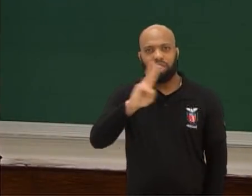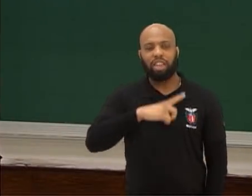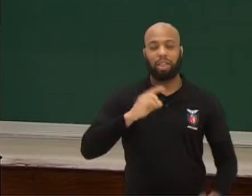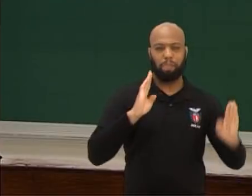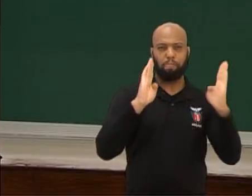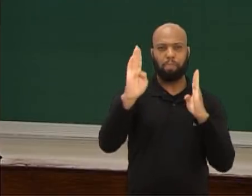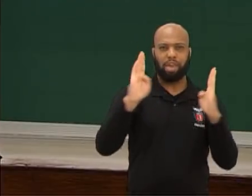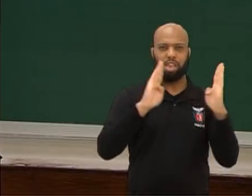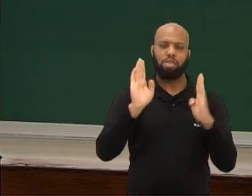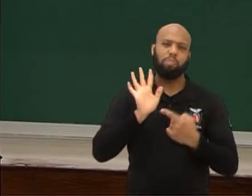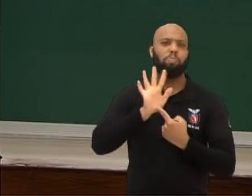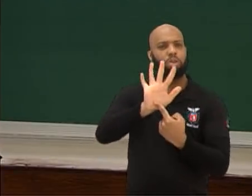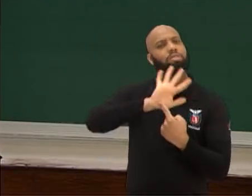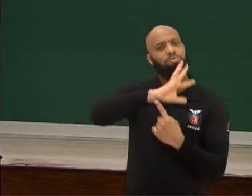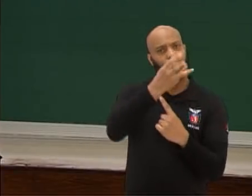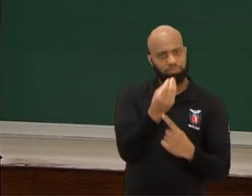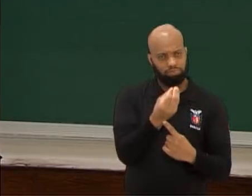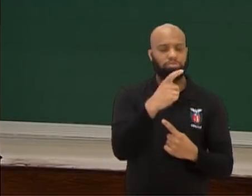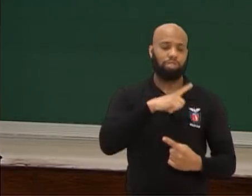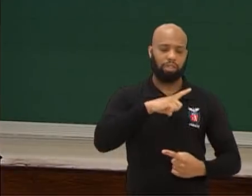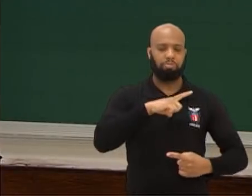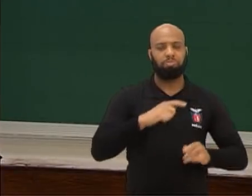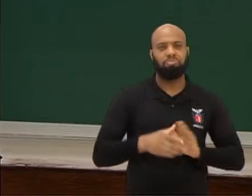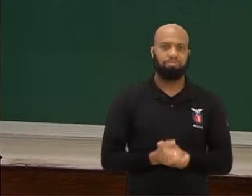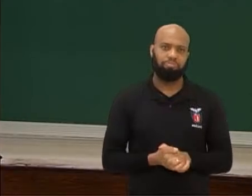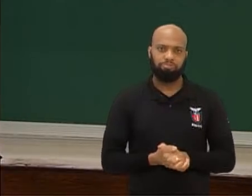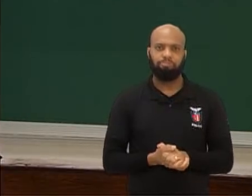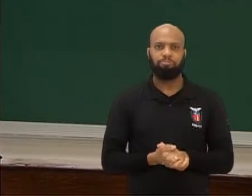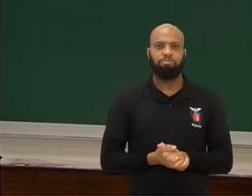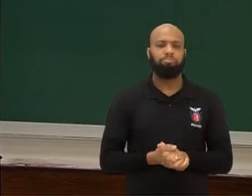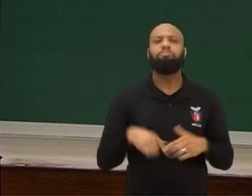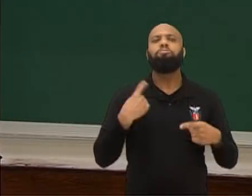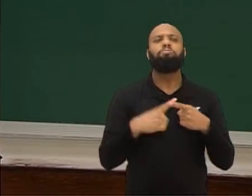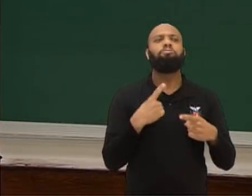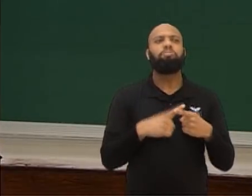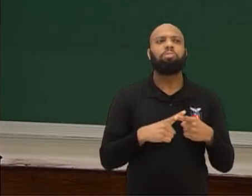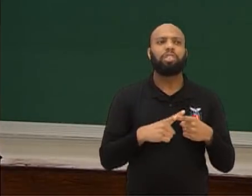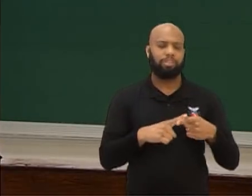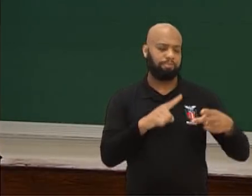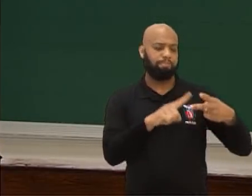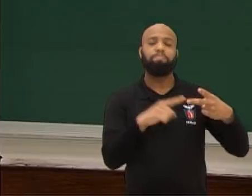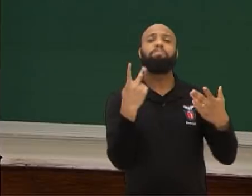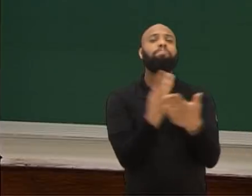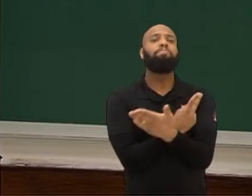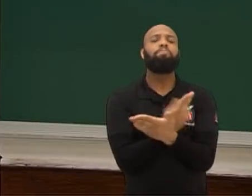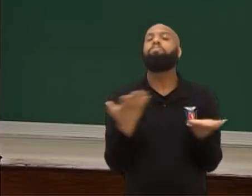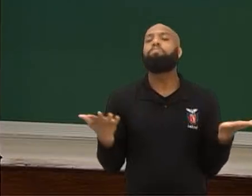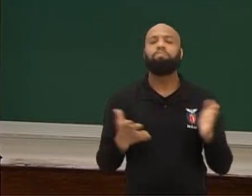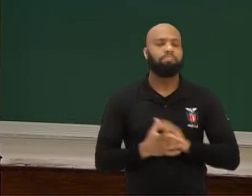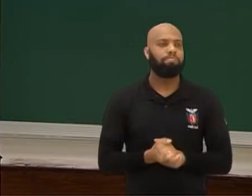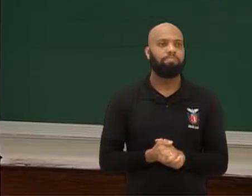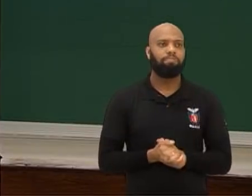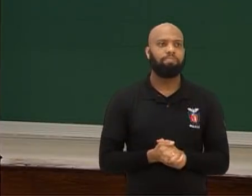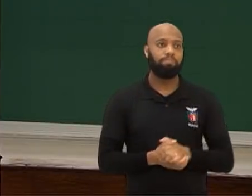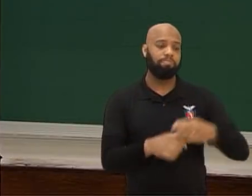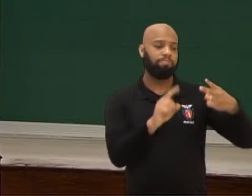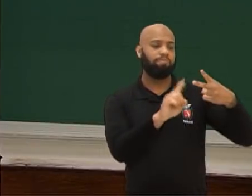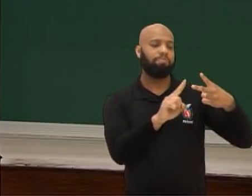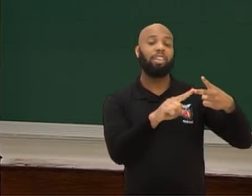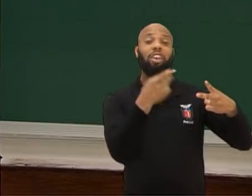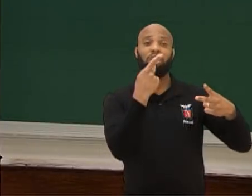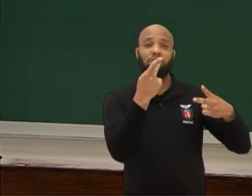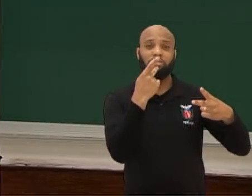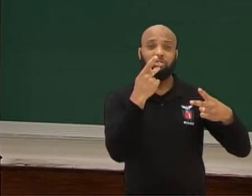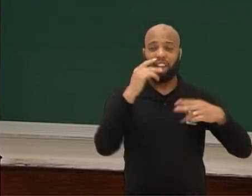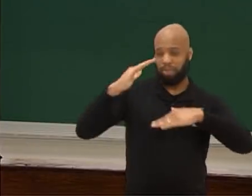a reprodução, a apresentação das obras artísticas. Por que a segunda alternativa não está correta? Porque ela afirma que